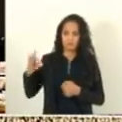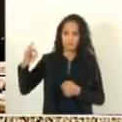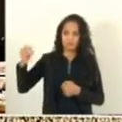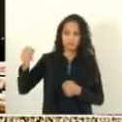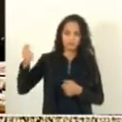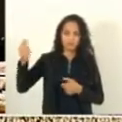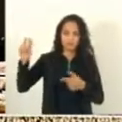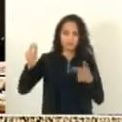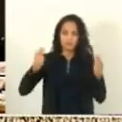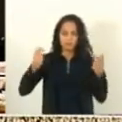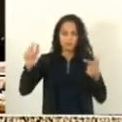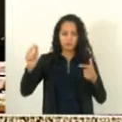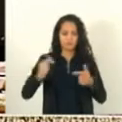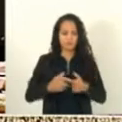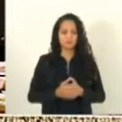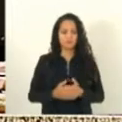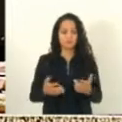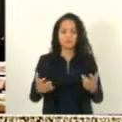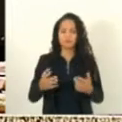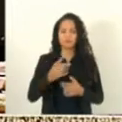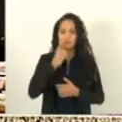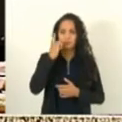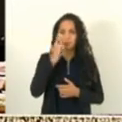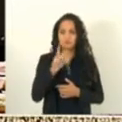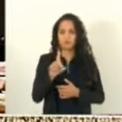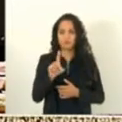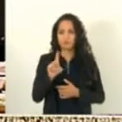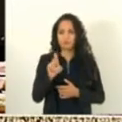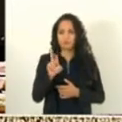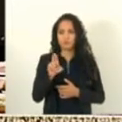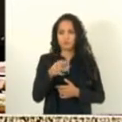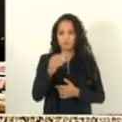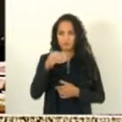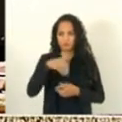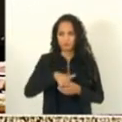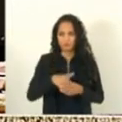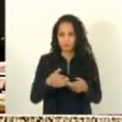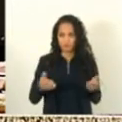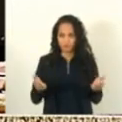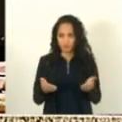outros. Aguardando o deputado Luiz Durão, que vota nesse momento.